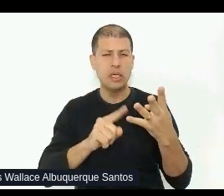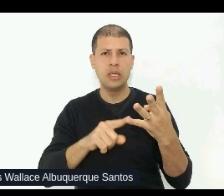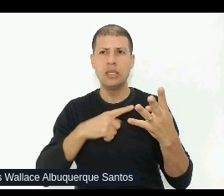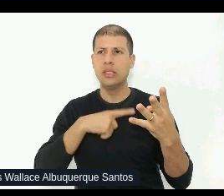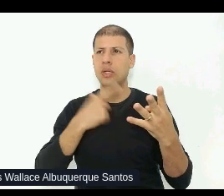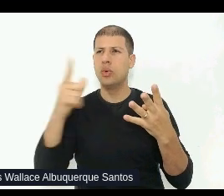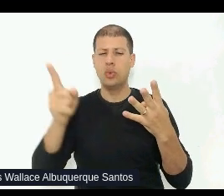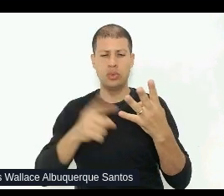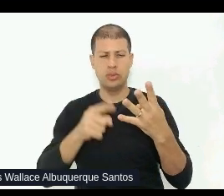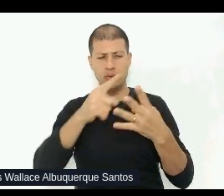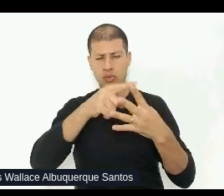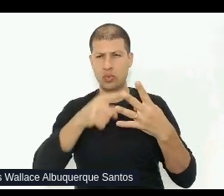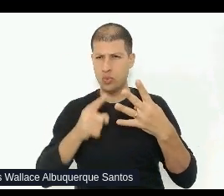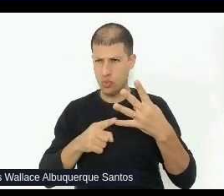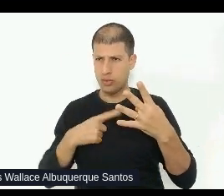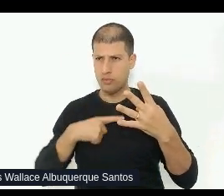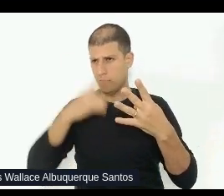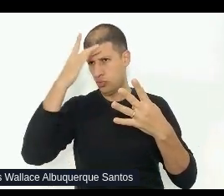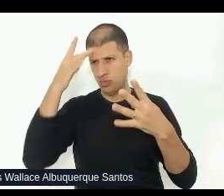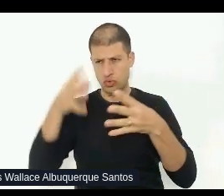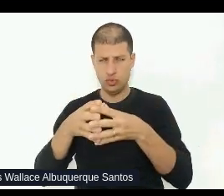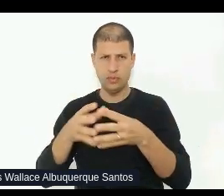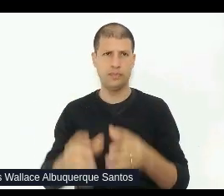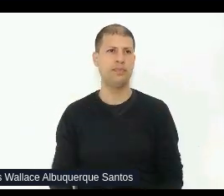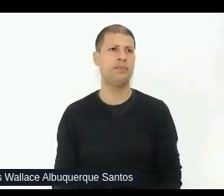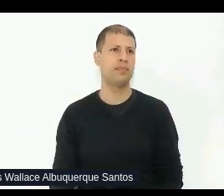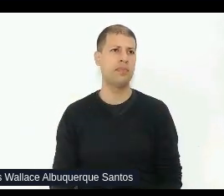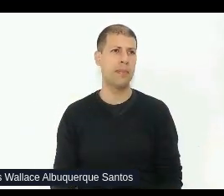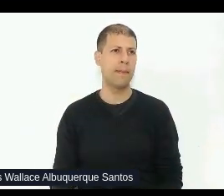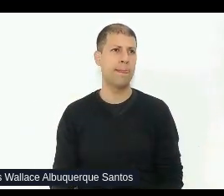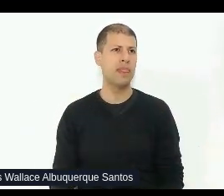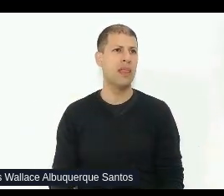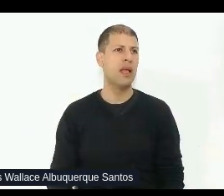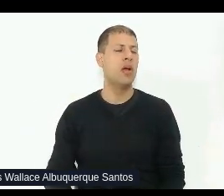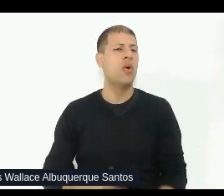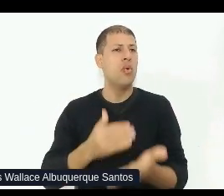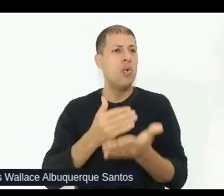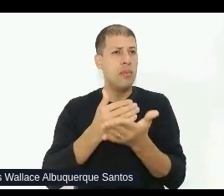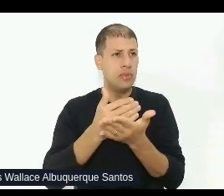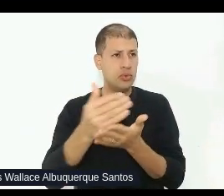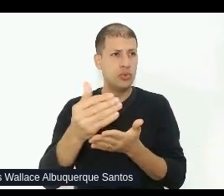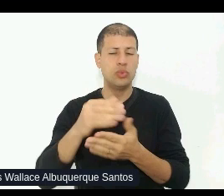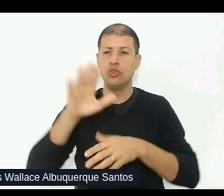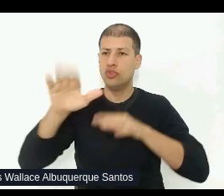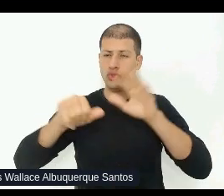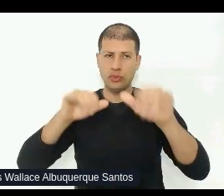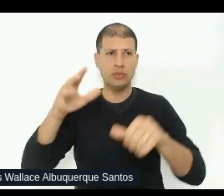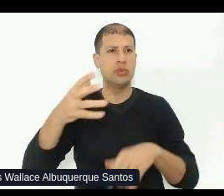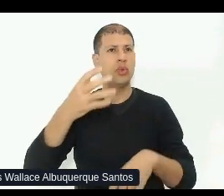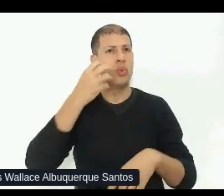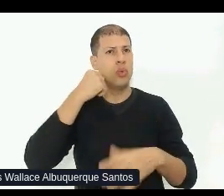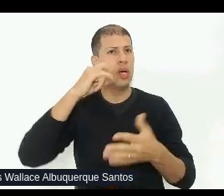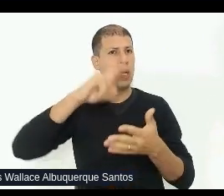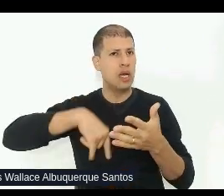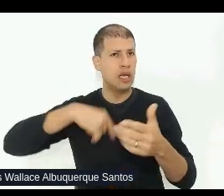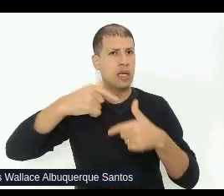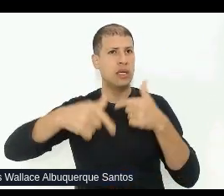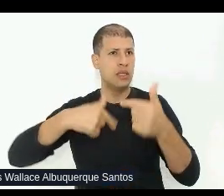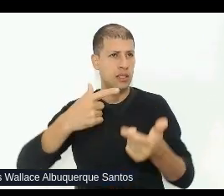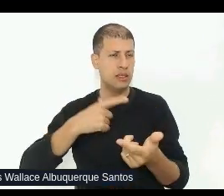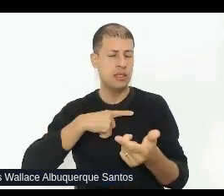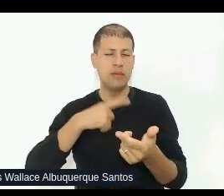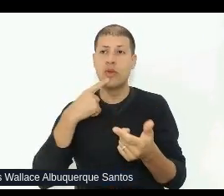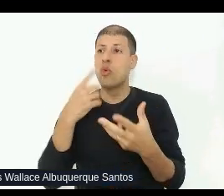com essas pessoas. E aí começou a minha saga de recrutamento, né? Como que eu vou fazer